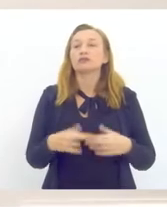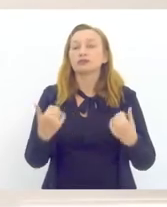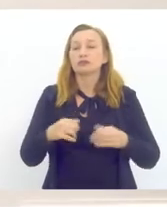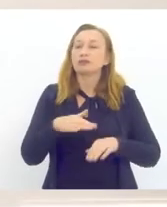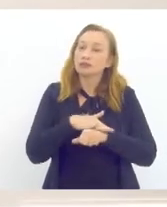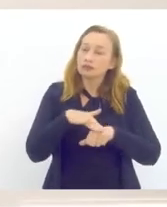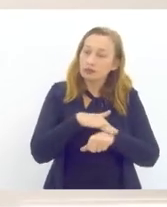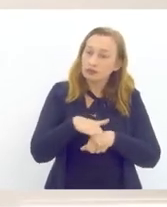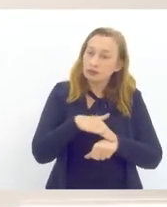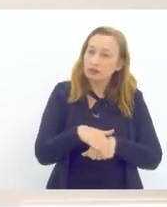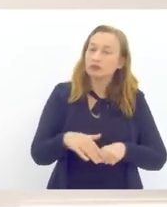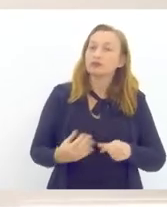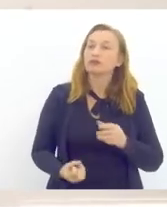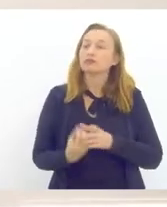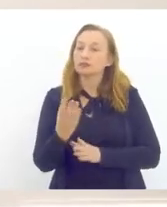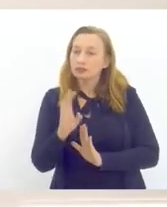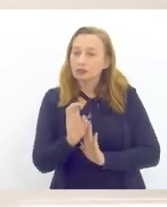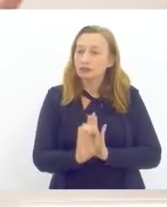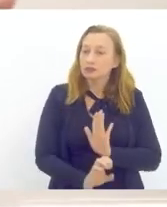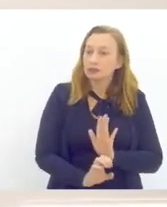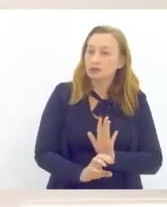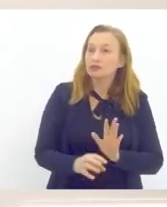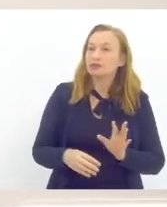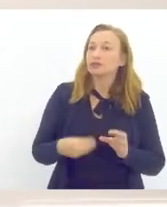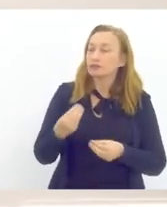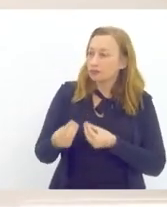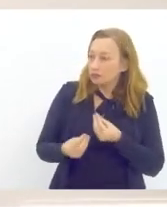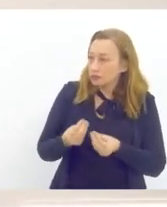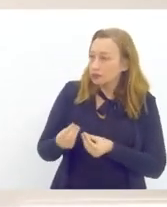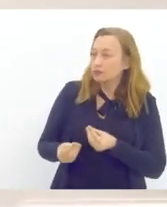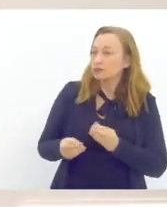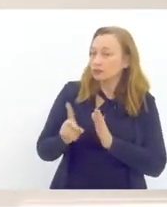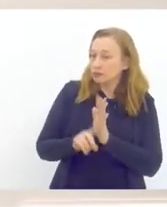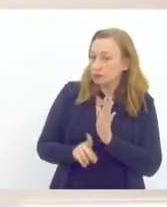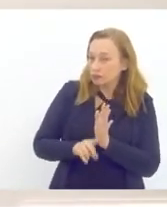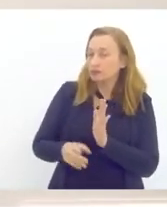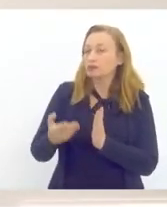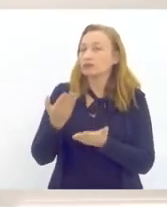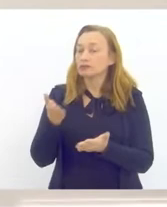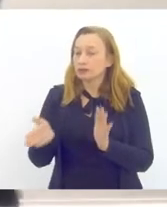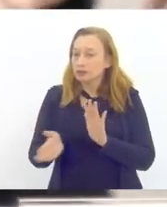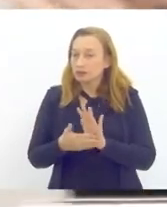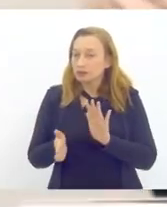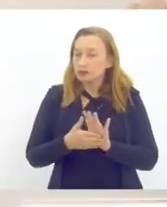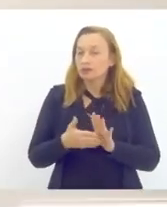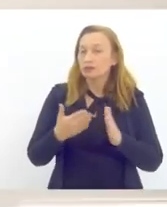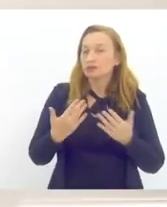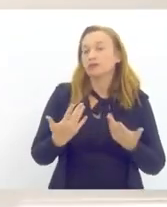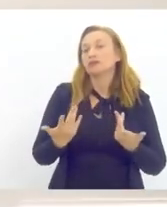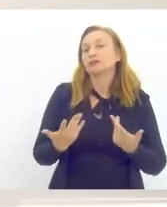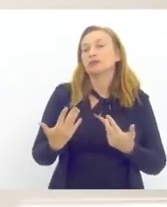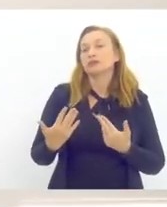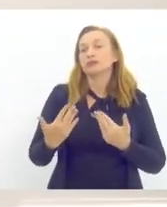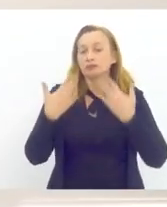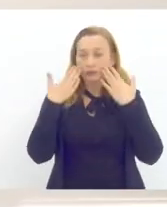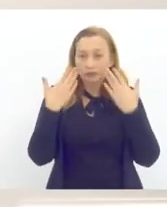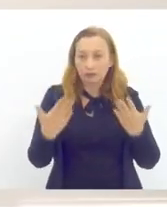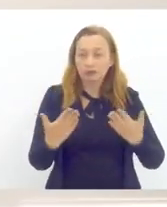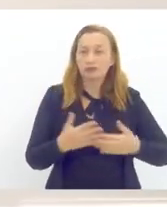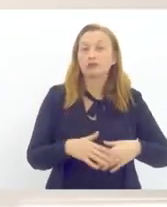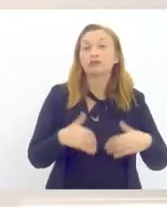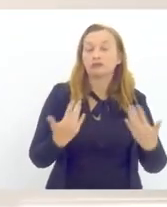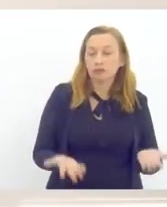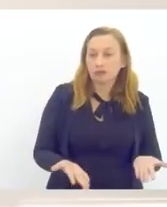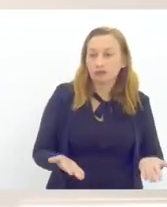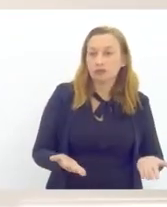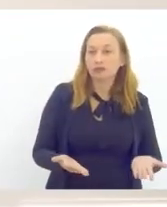dessa emenda para ver como, dessas emendas, como dirimir as propostas apresentadas naquilo que elas fugirem dos debates que vêm sendo feitos. Então,